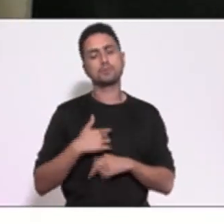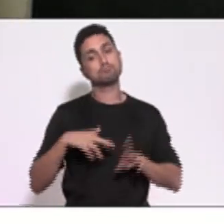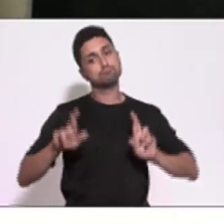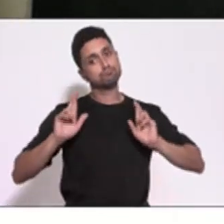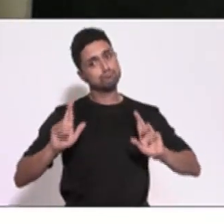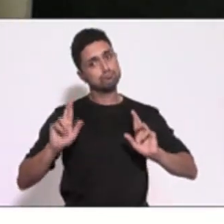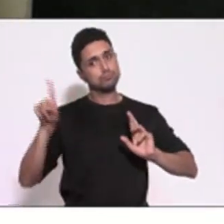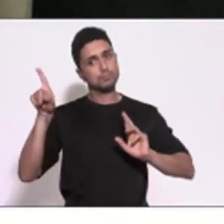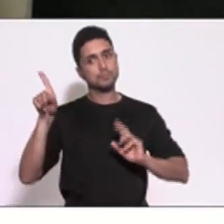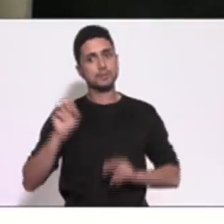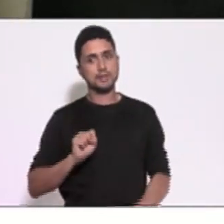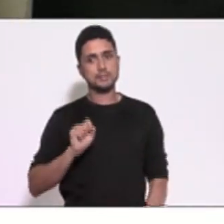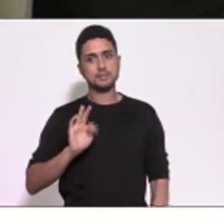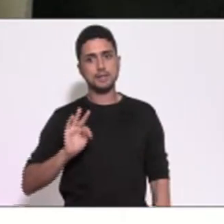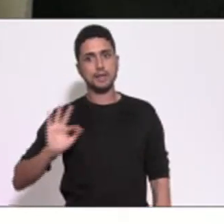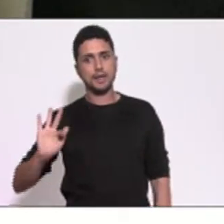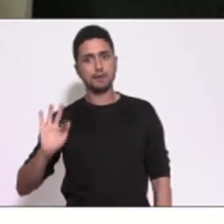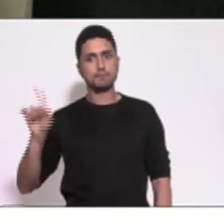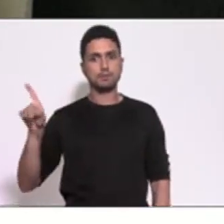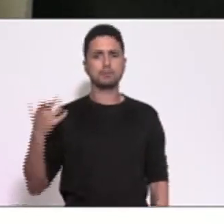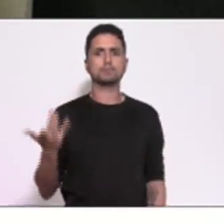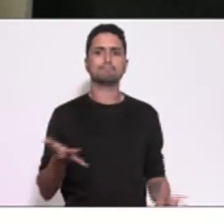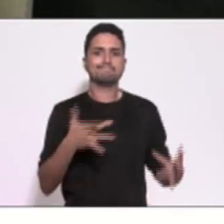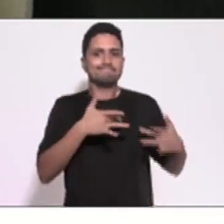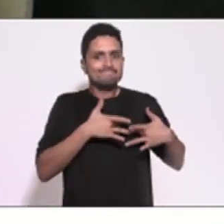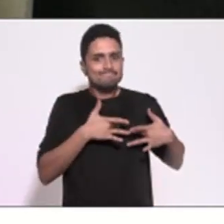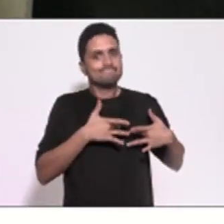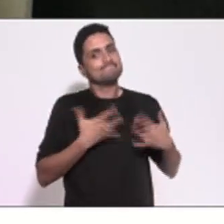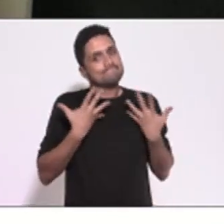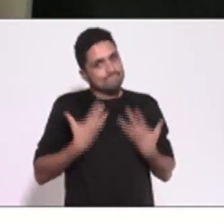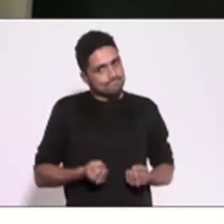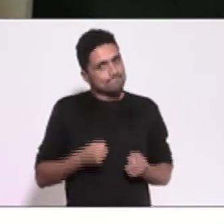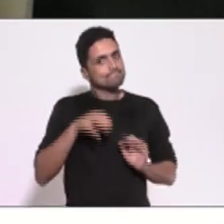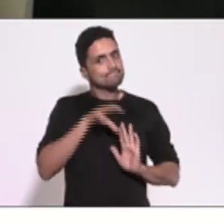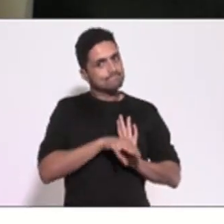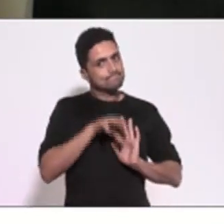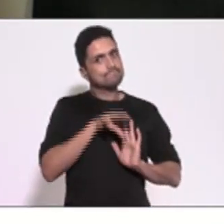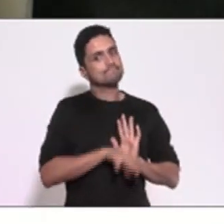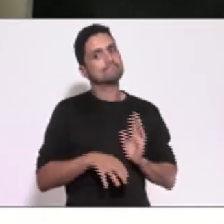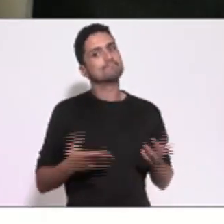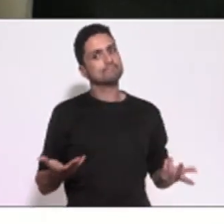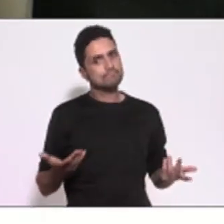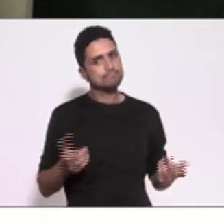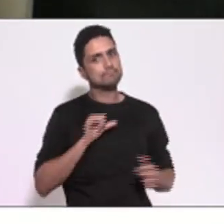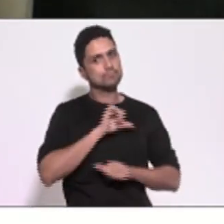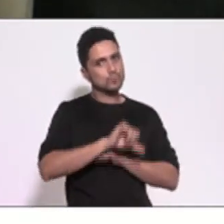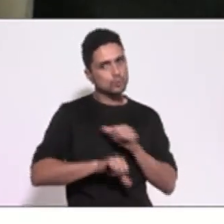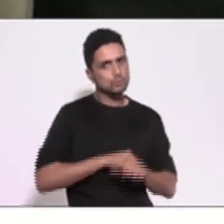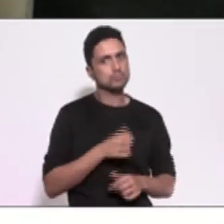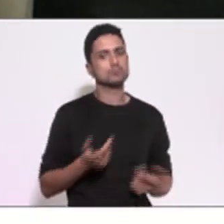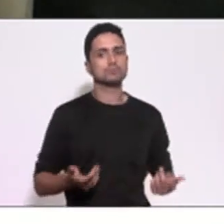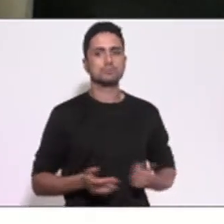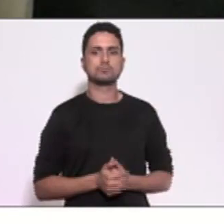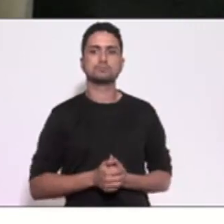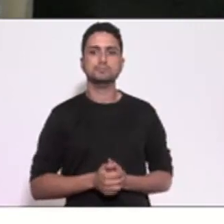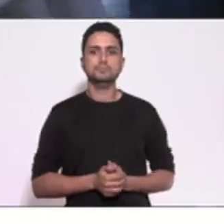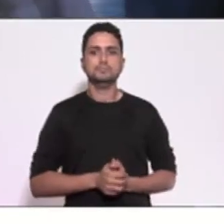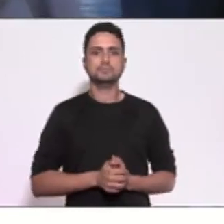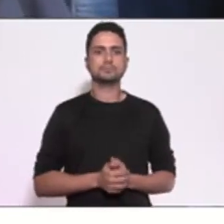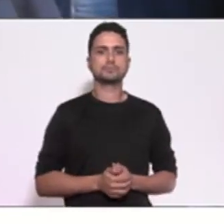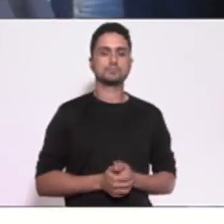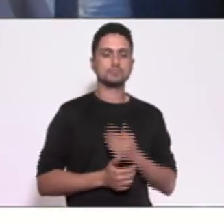Supremo Tribunal Federal seja sábio em acatar tal propositura.